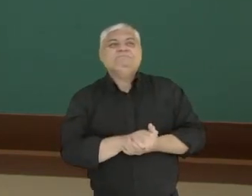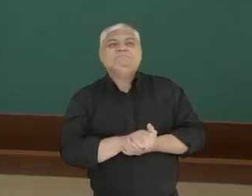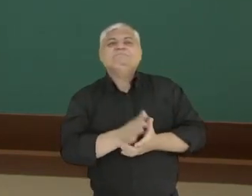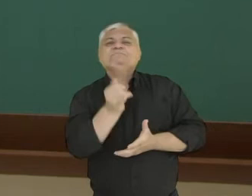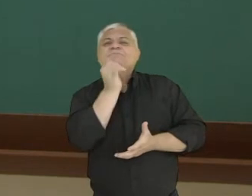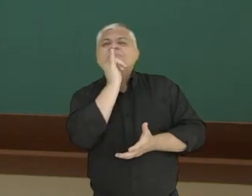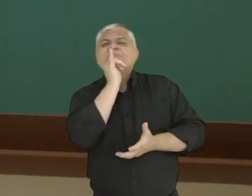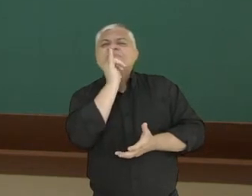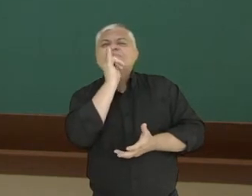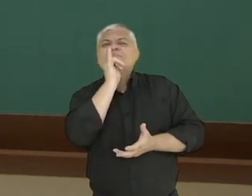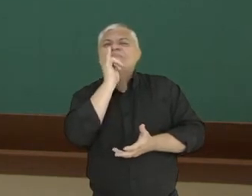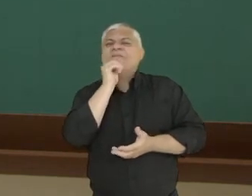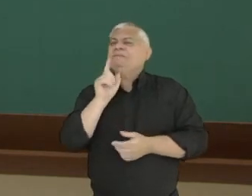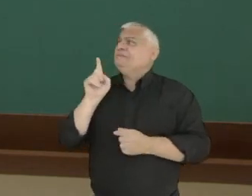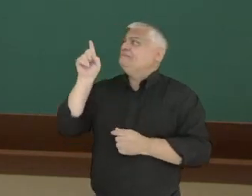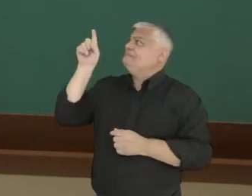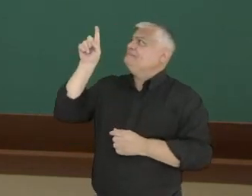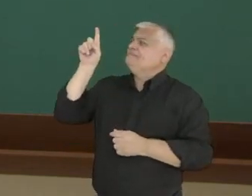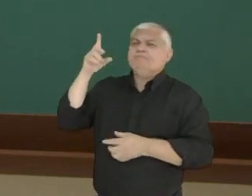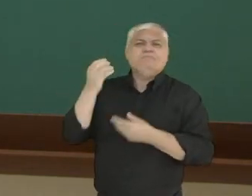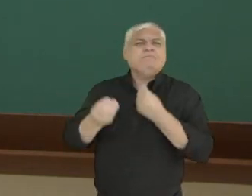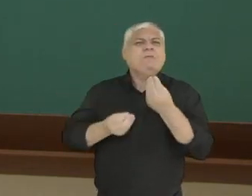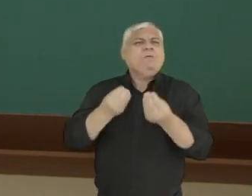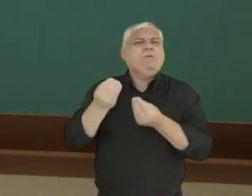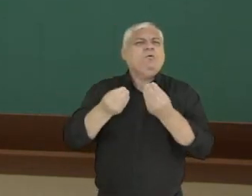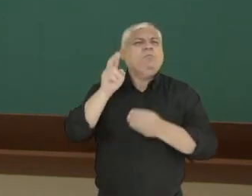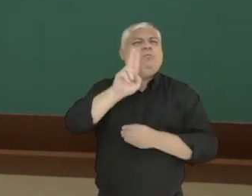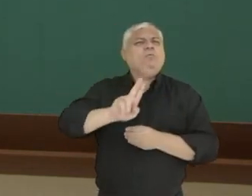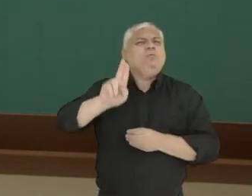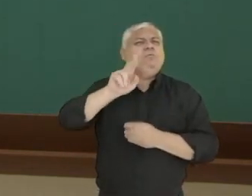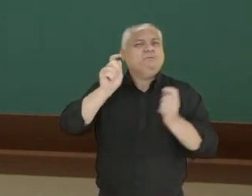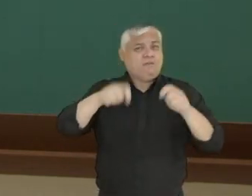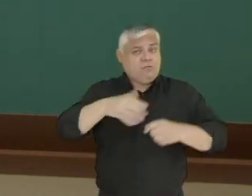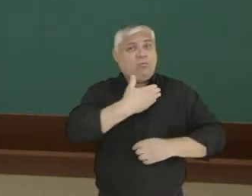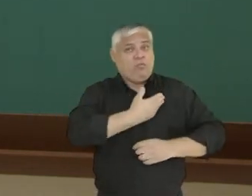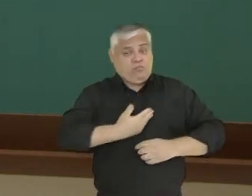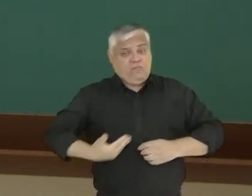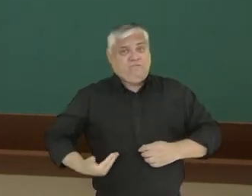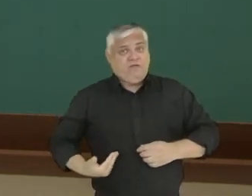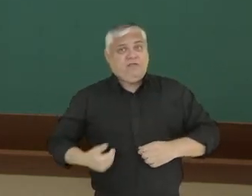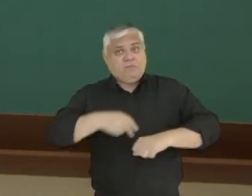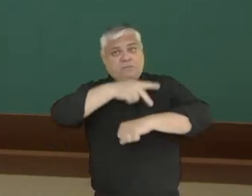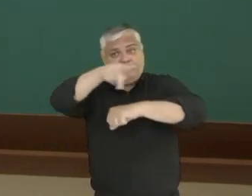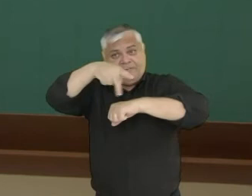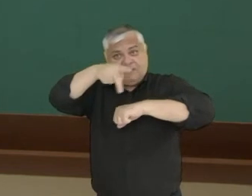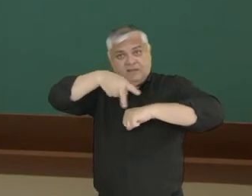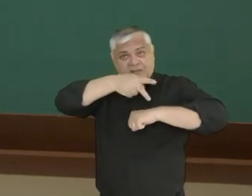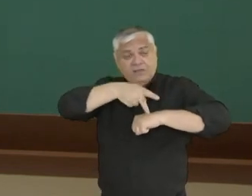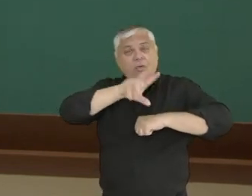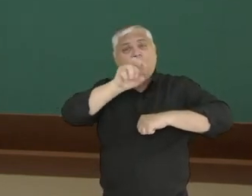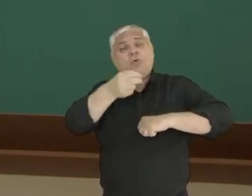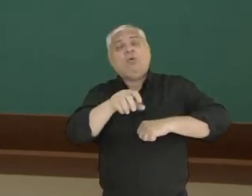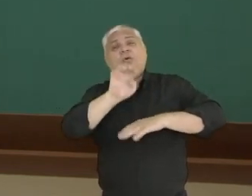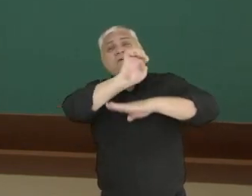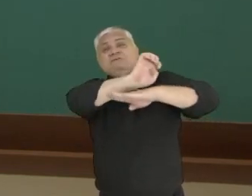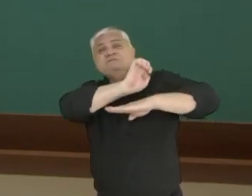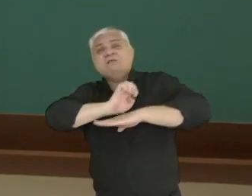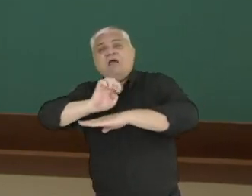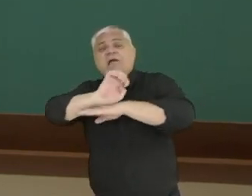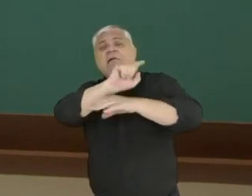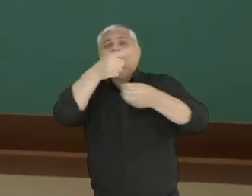exemplos práticos de que forma isso pode ser utilizado pelos governos, seja dos países, sejam dos estados ou dos